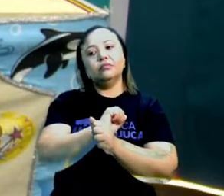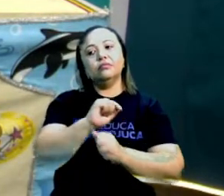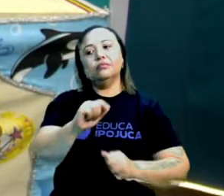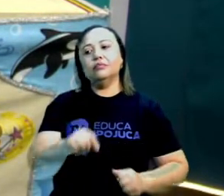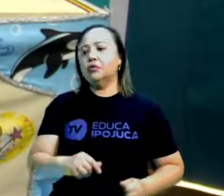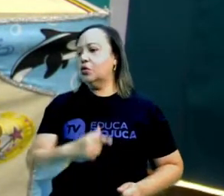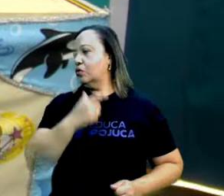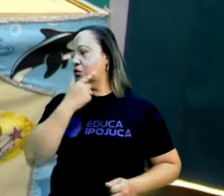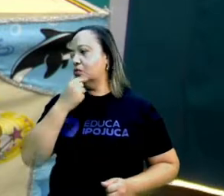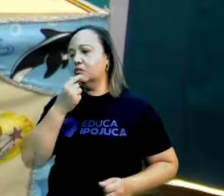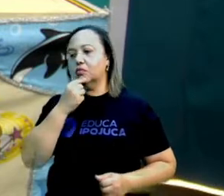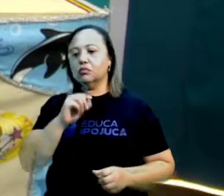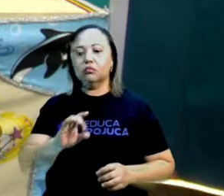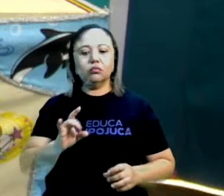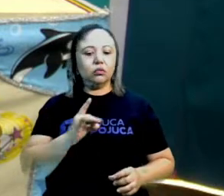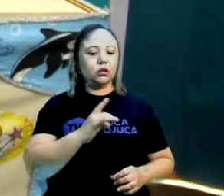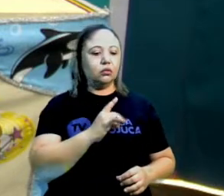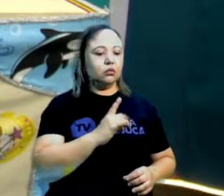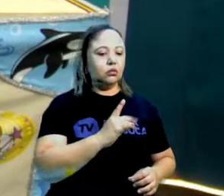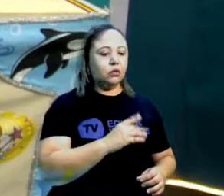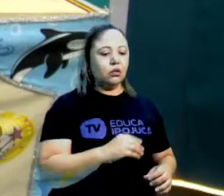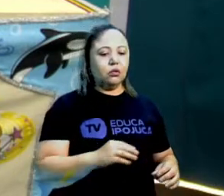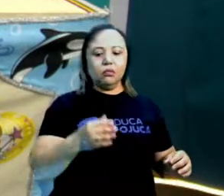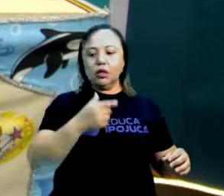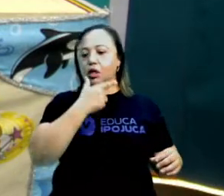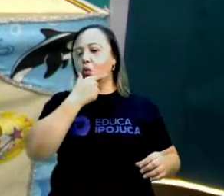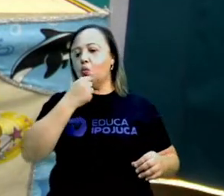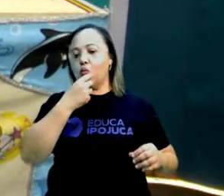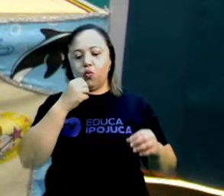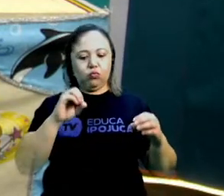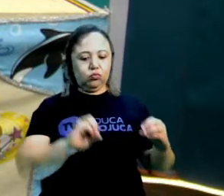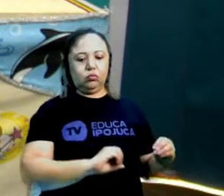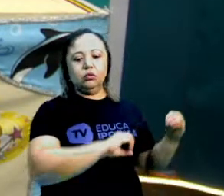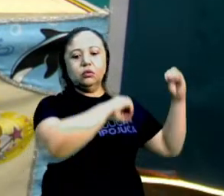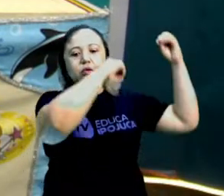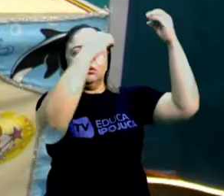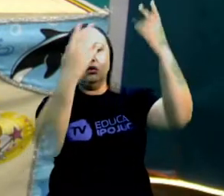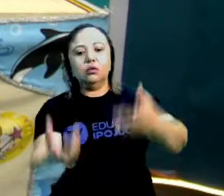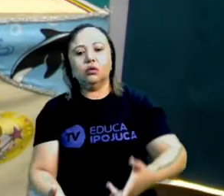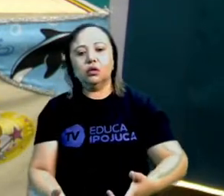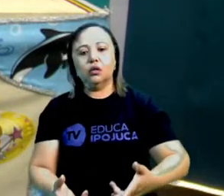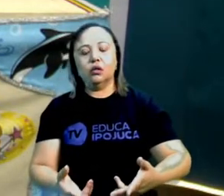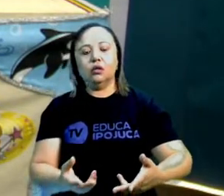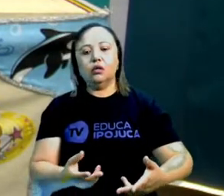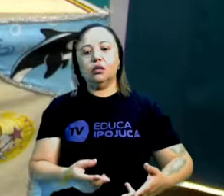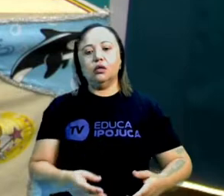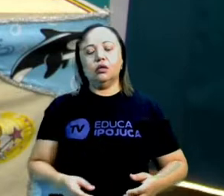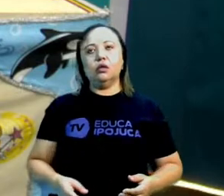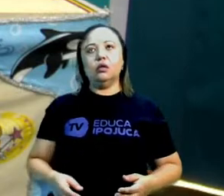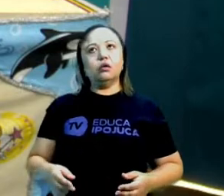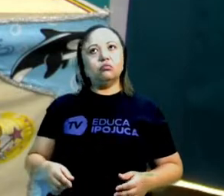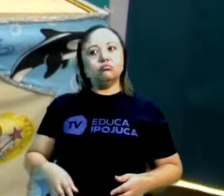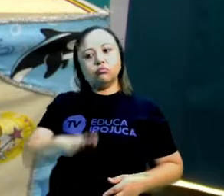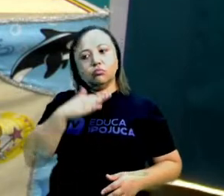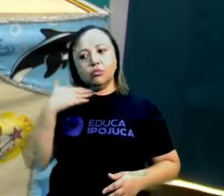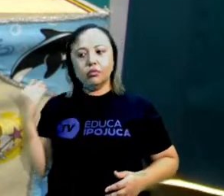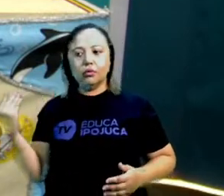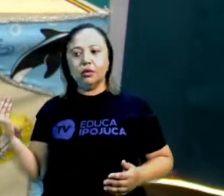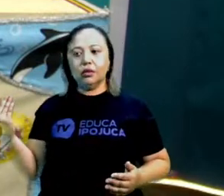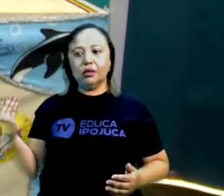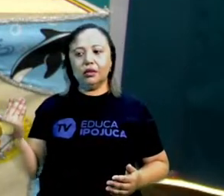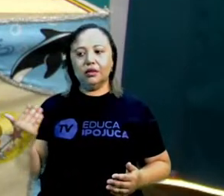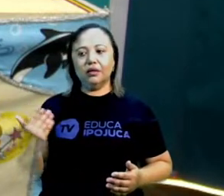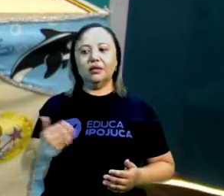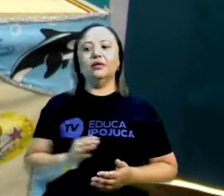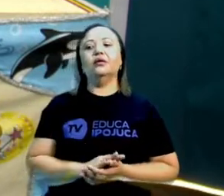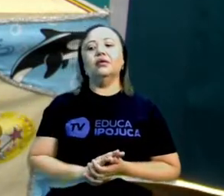temerosos, leiturinha. Porque imagina, jogar uma pessoa no mar ia morrer naquela tempestade. É verdade. Não é